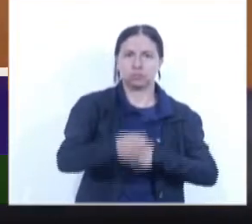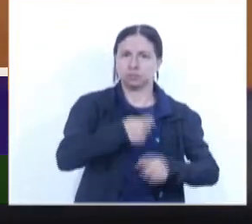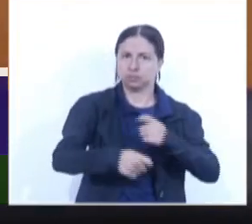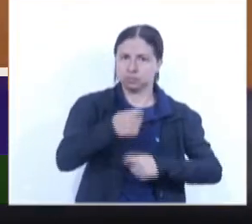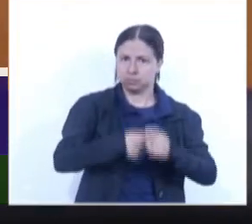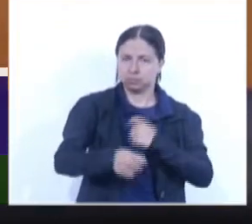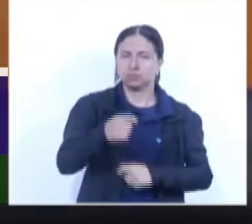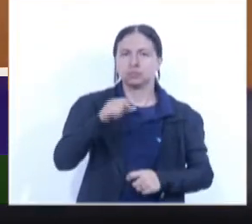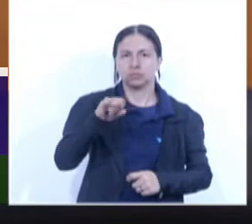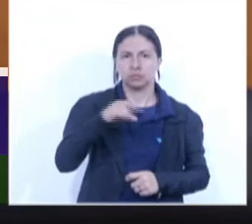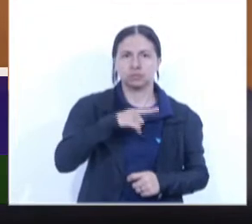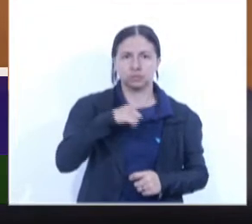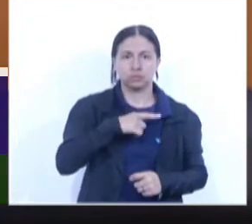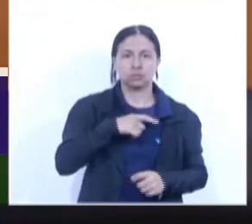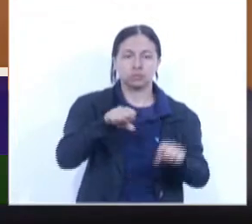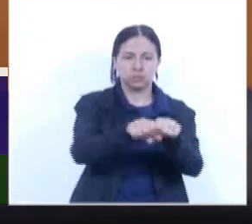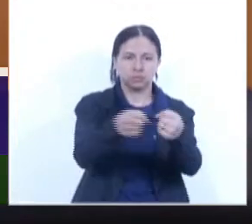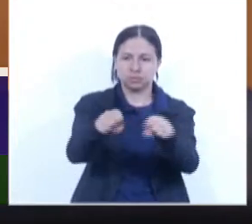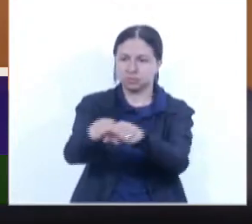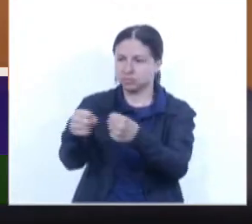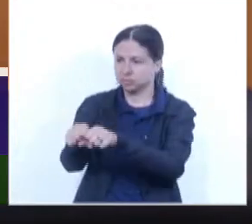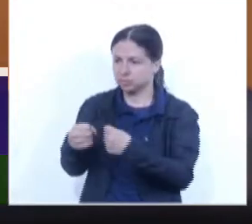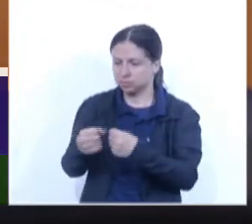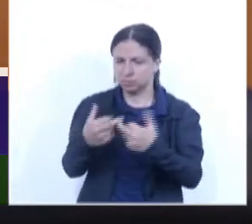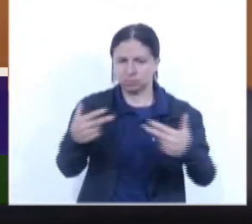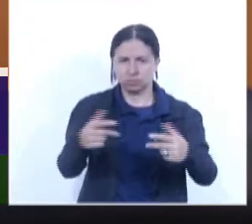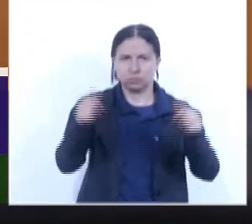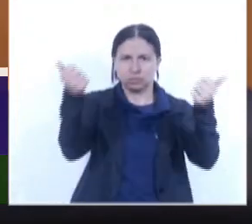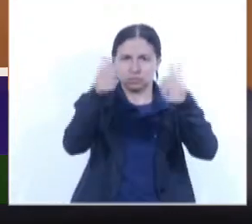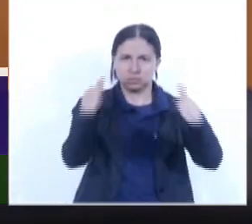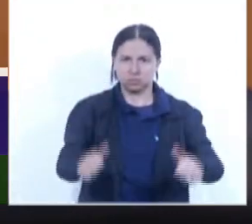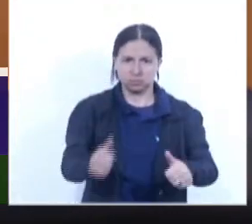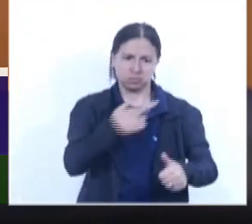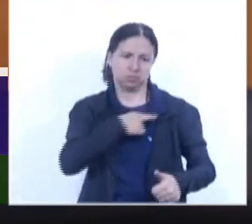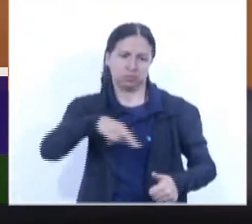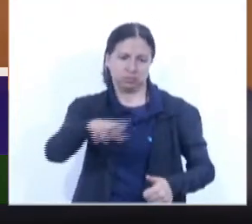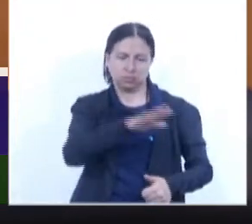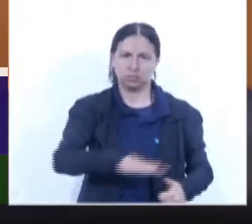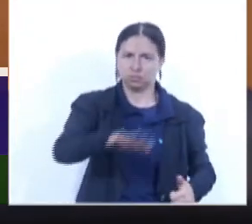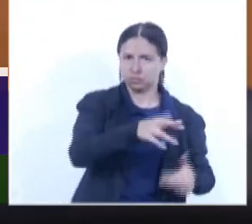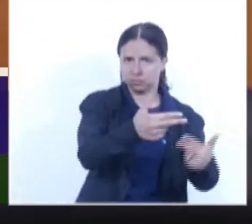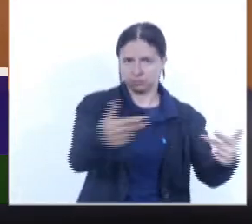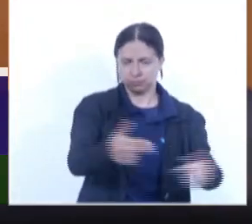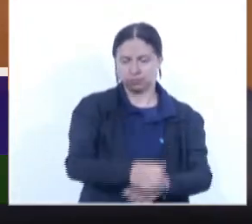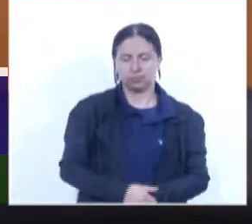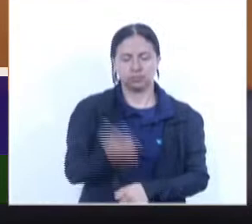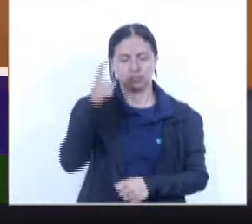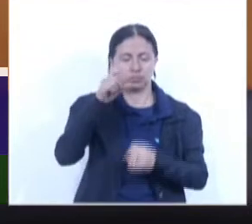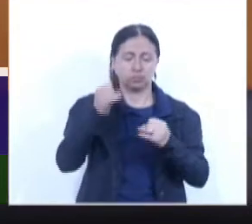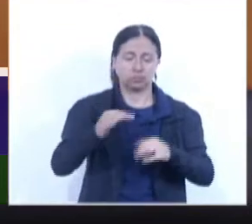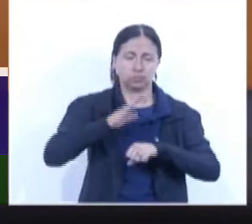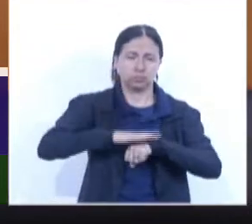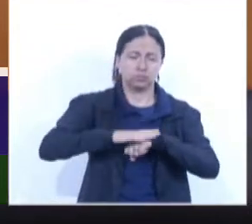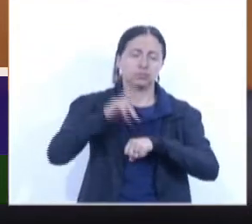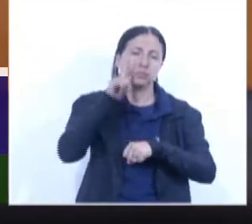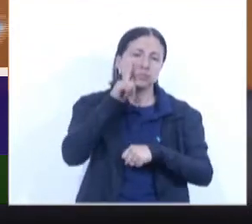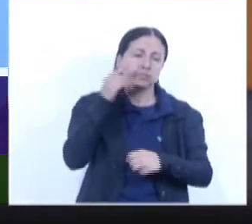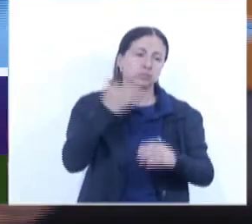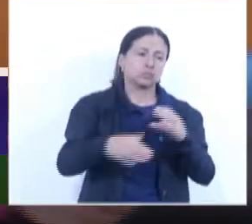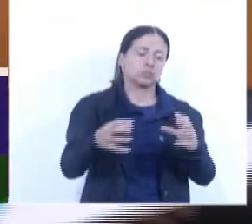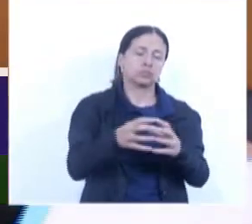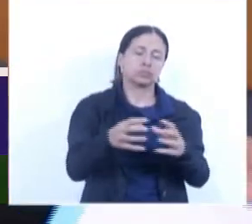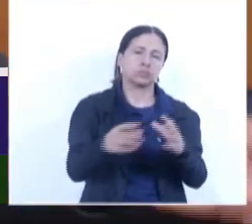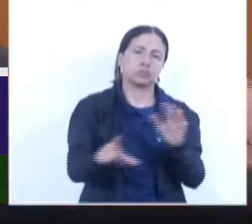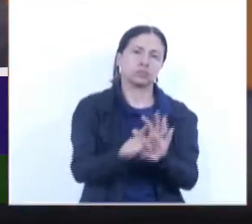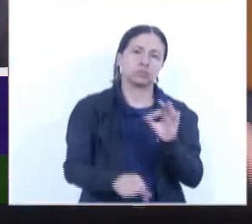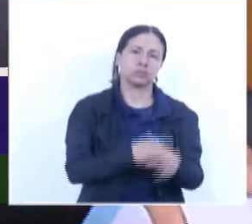a estruturas físicas ou símbolos religiosos e da outros providências Vereador autor Gilberto Rezende armaremos a comissão organização Justiça